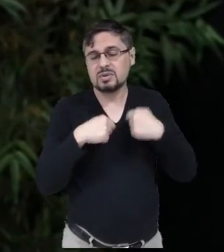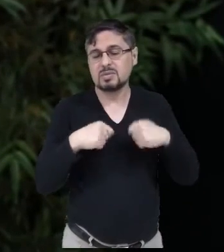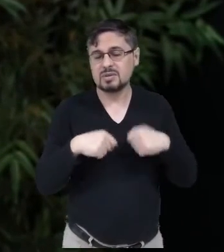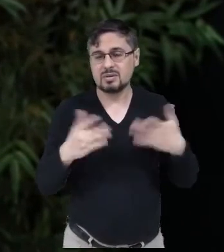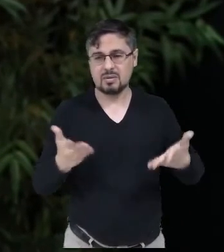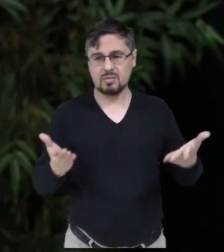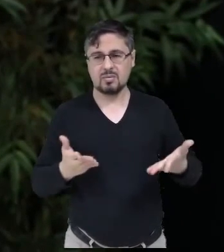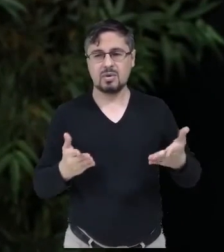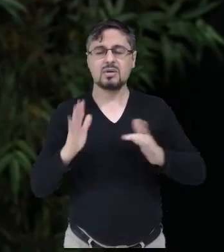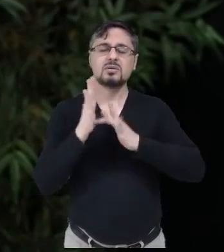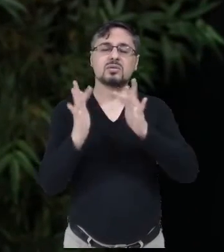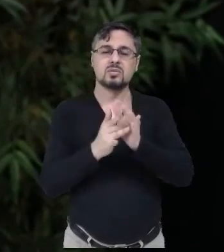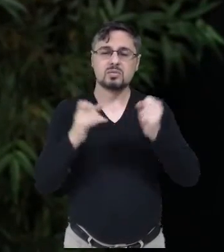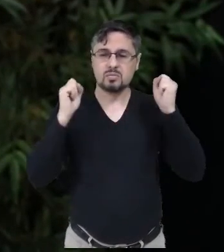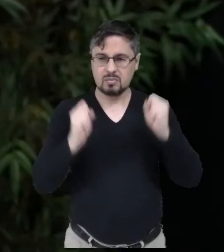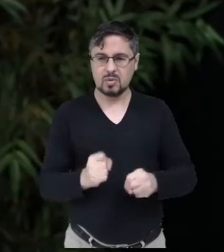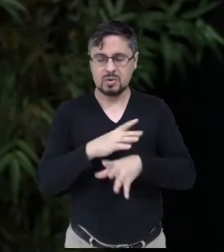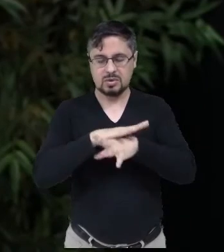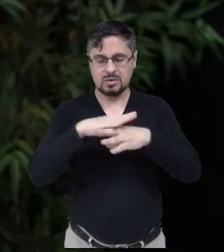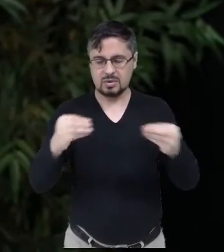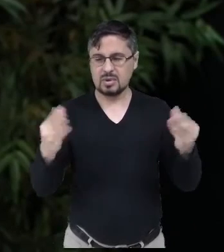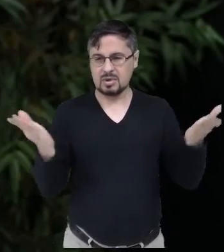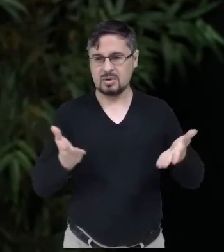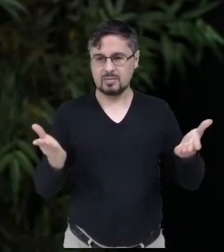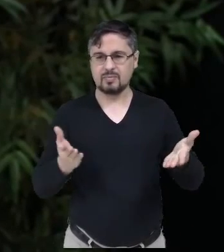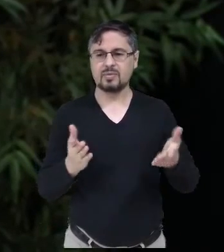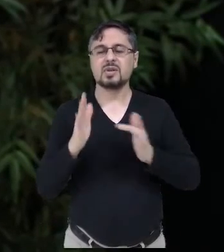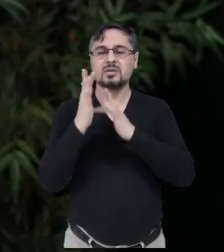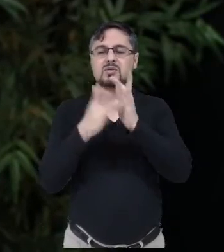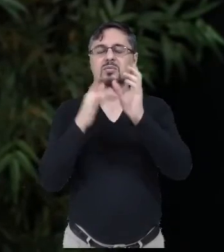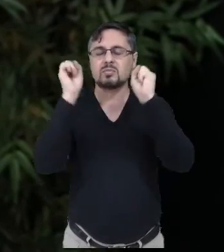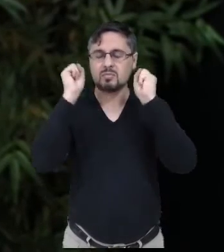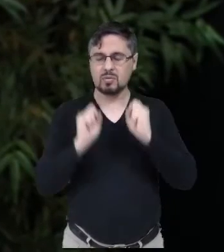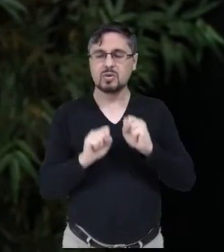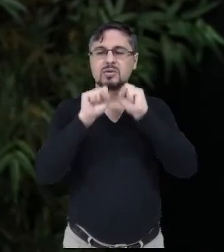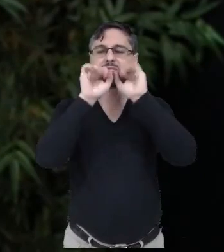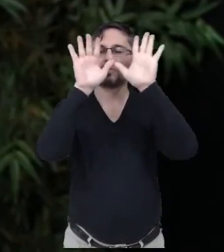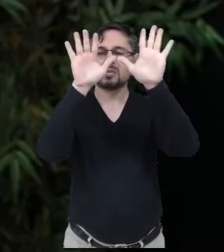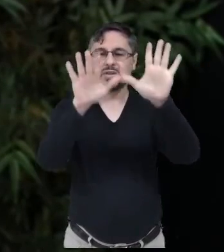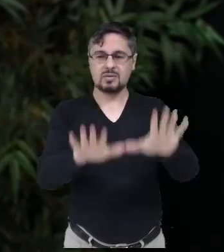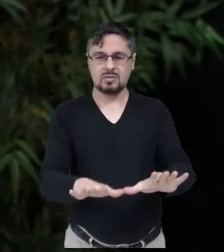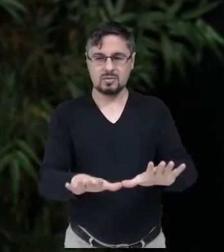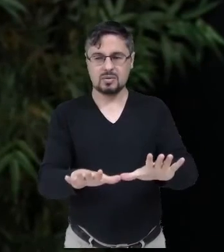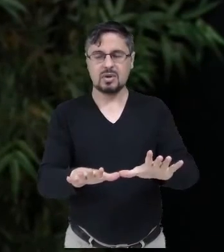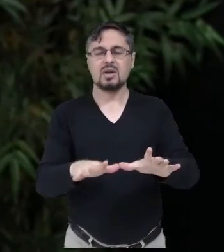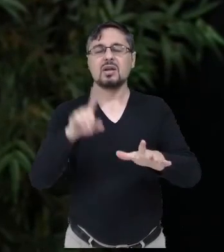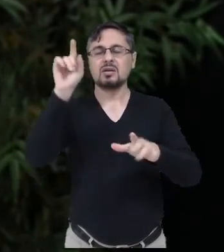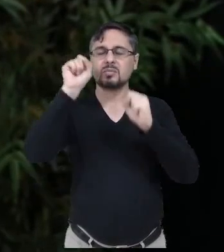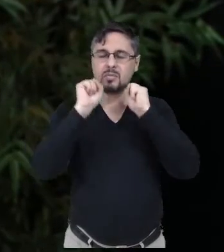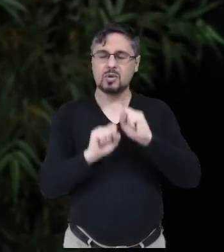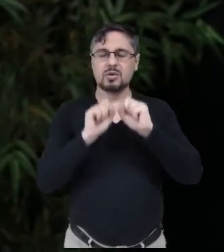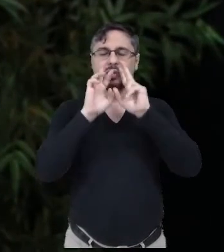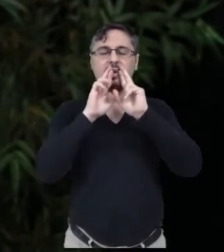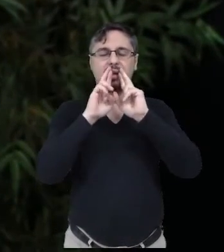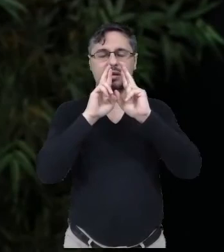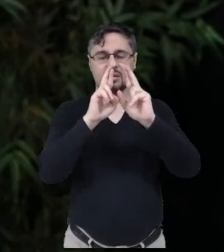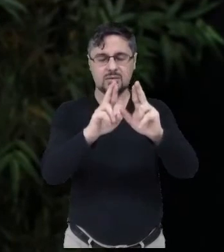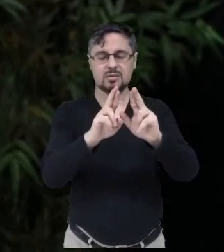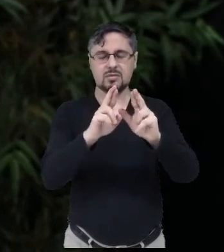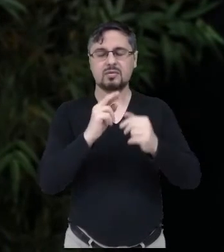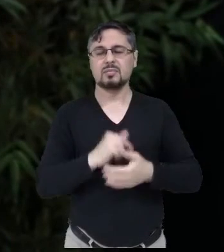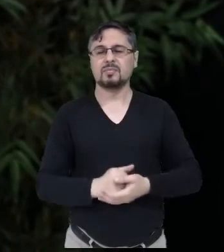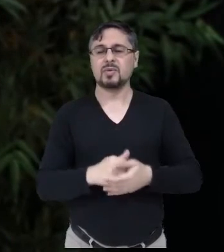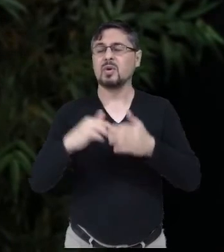ele pode sanar, ele pode abençoar, ele pode resolver. Sim, o toque